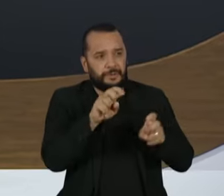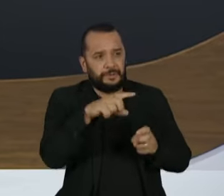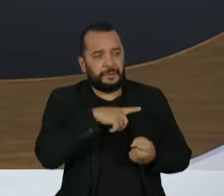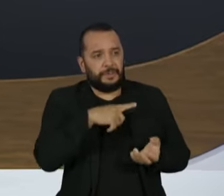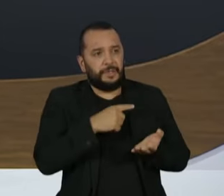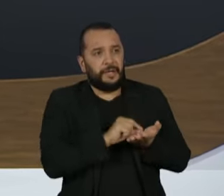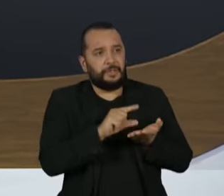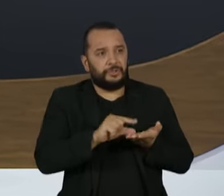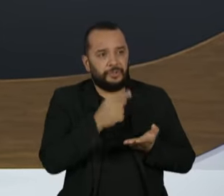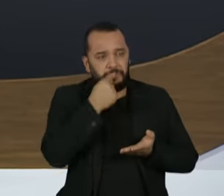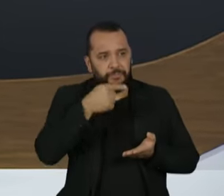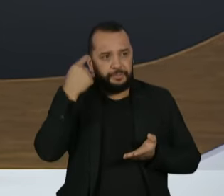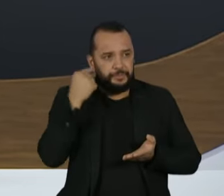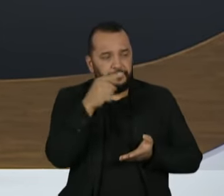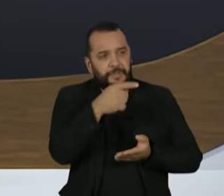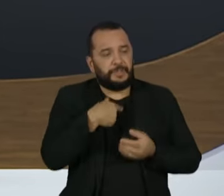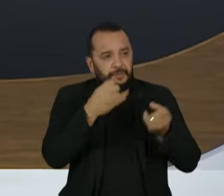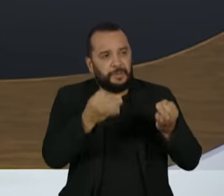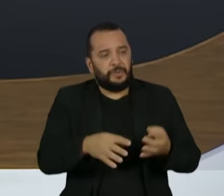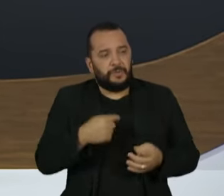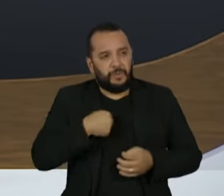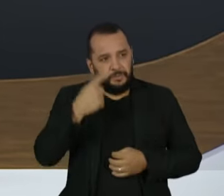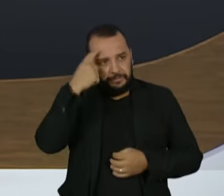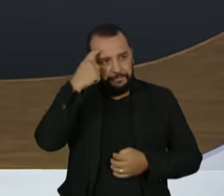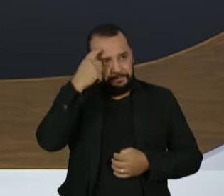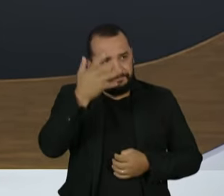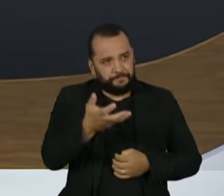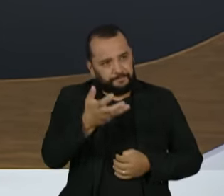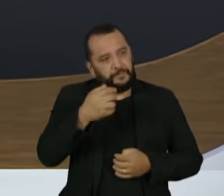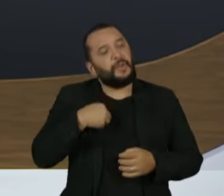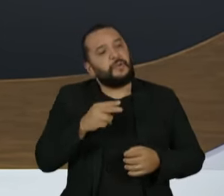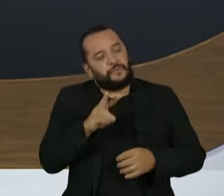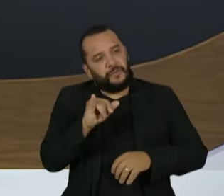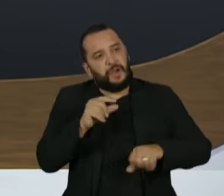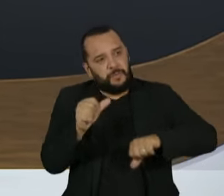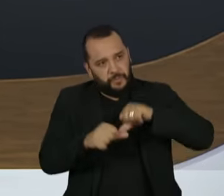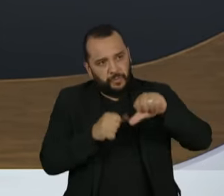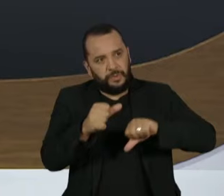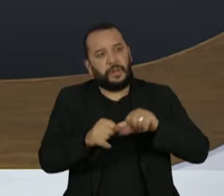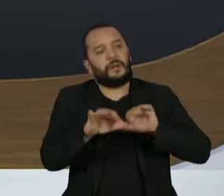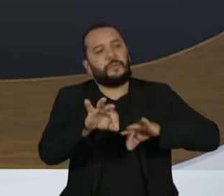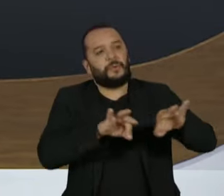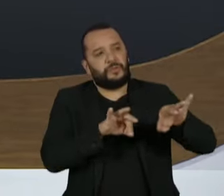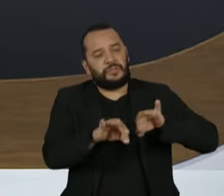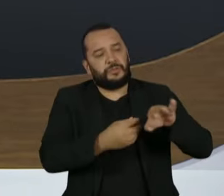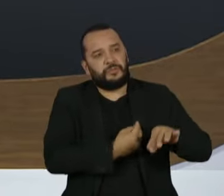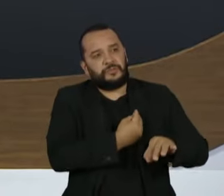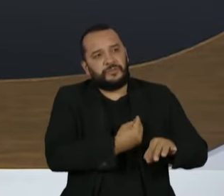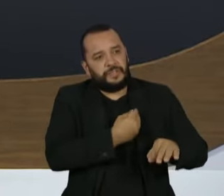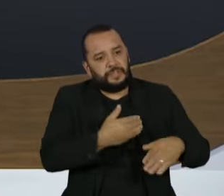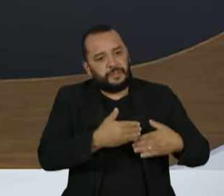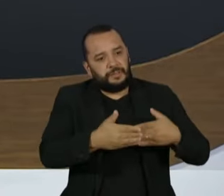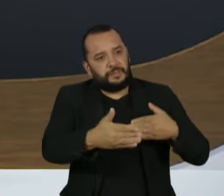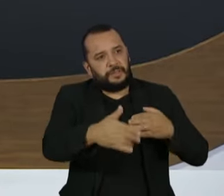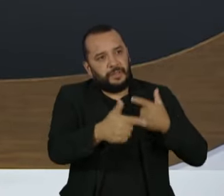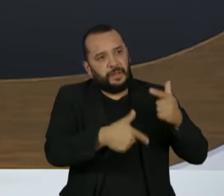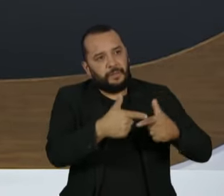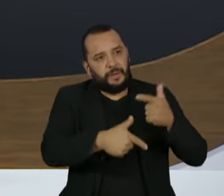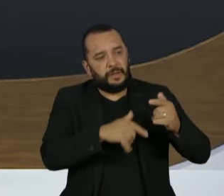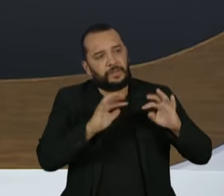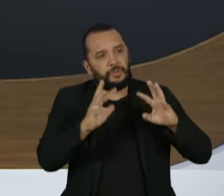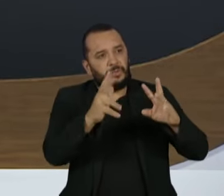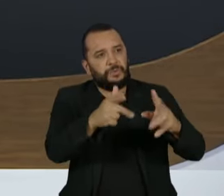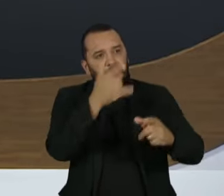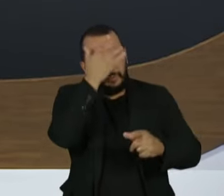artigo recente você disse que a inteligência artificial vai causar mudanças Profundas nos projetos de vida e de carreira de praticamente